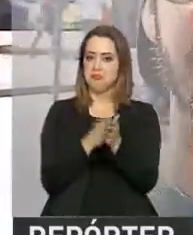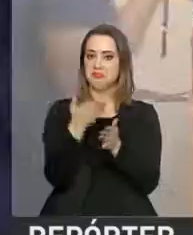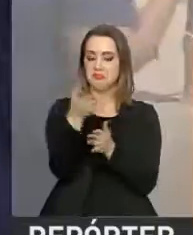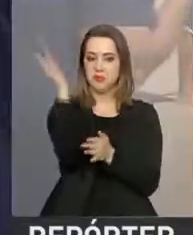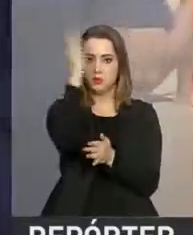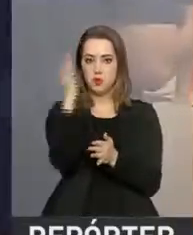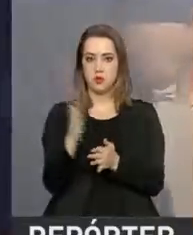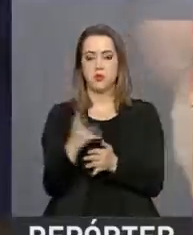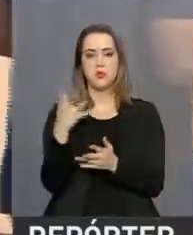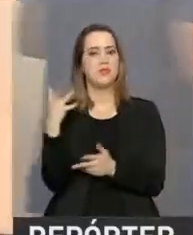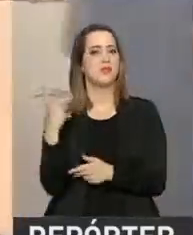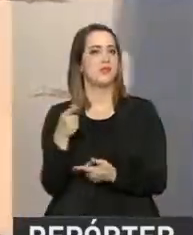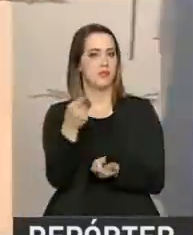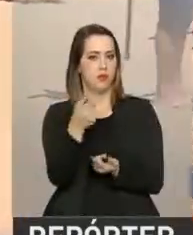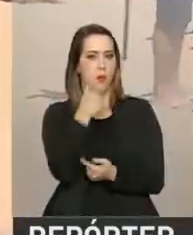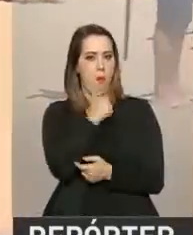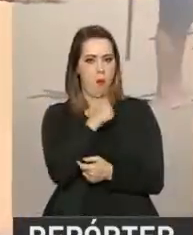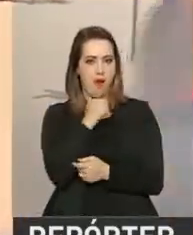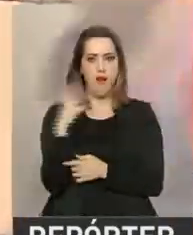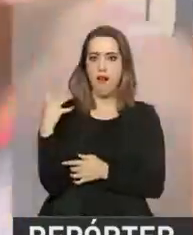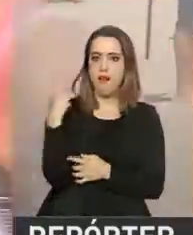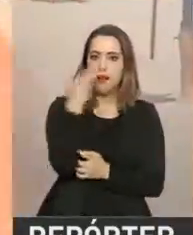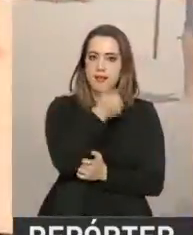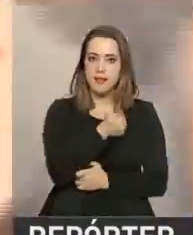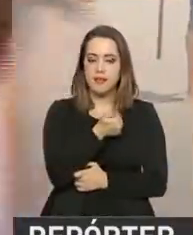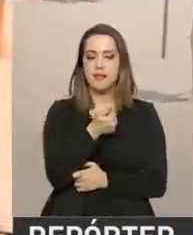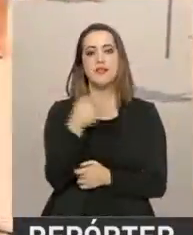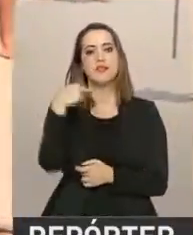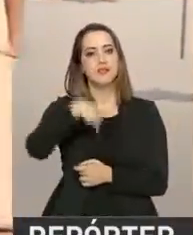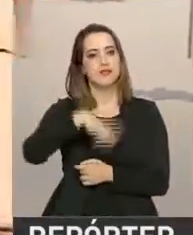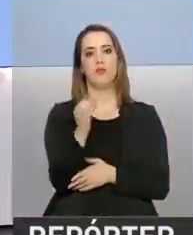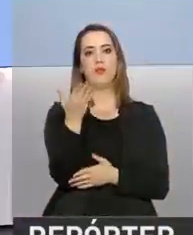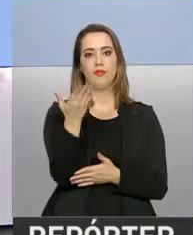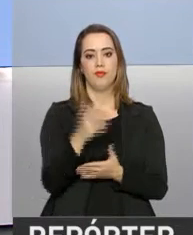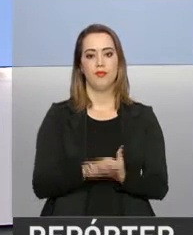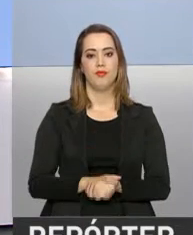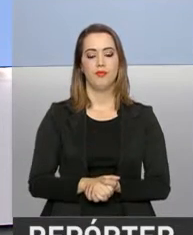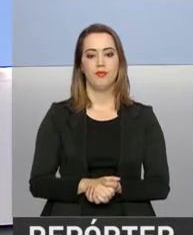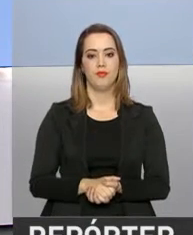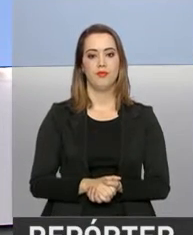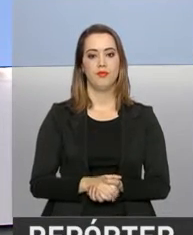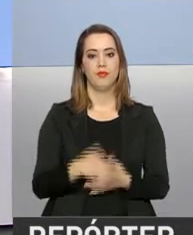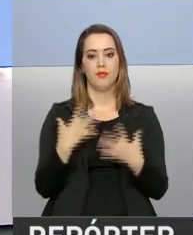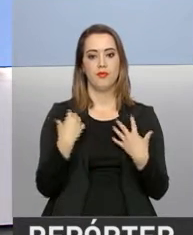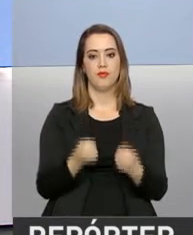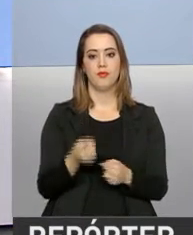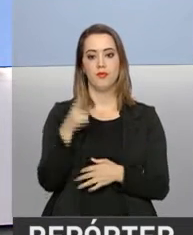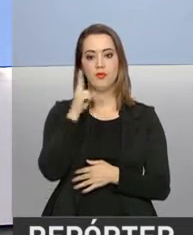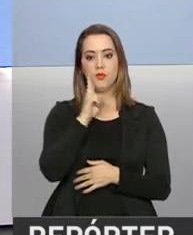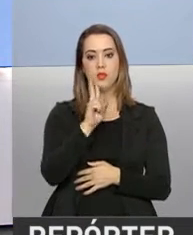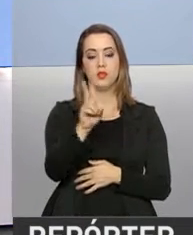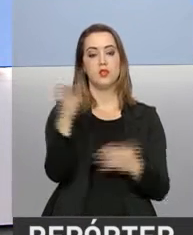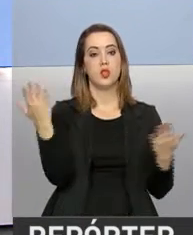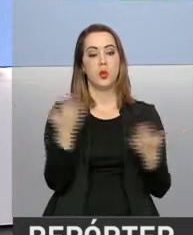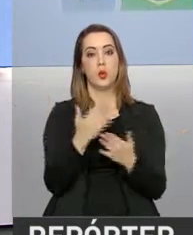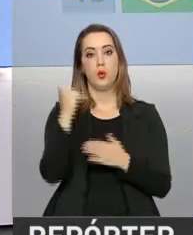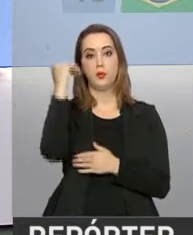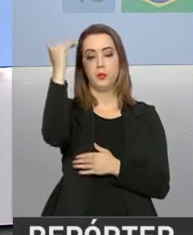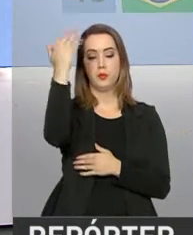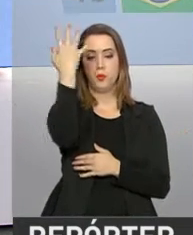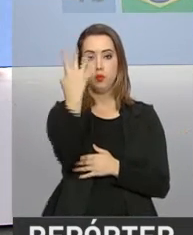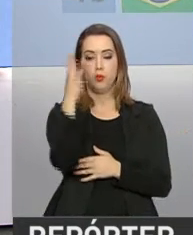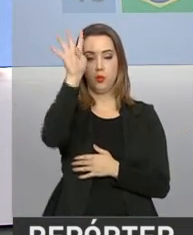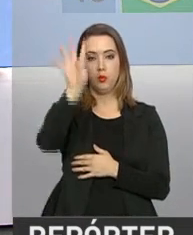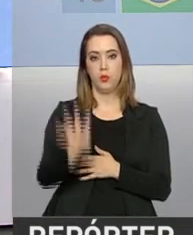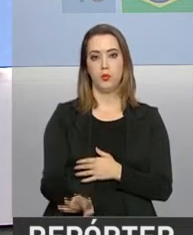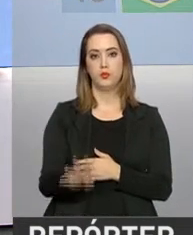tudo bárbaro. É lindo, ainda mais a gente vê isso no nosso país, é um sonho, né? Vamos conferir agora como está o quadro de medalhas. Os